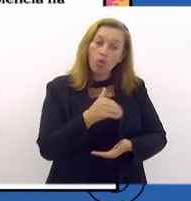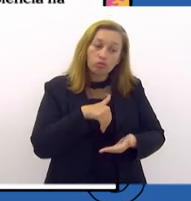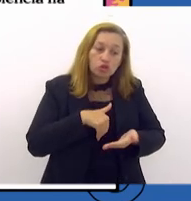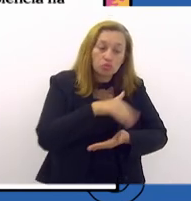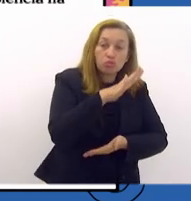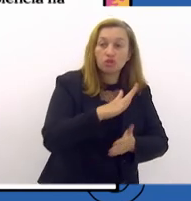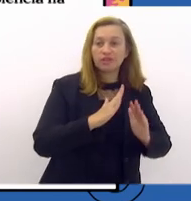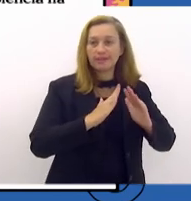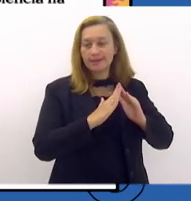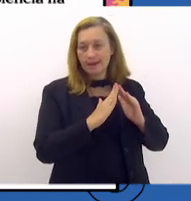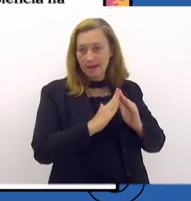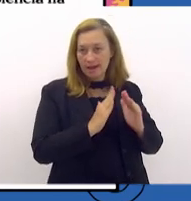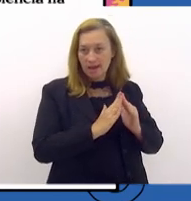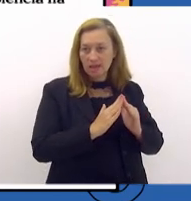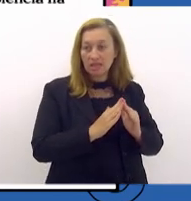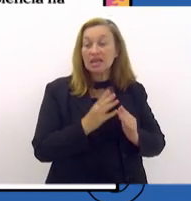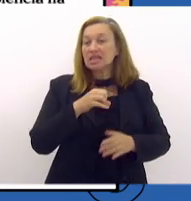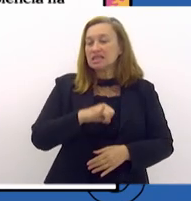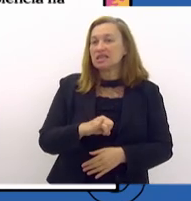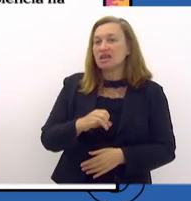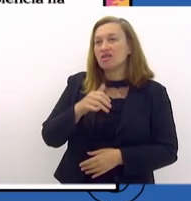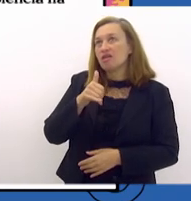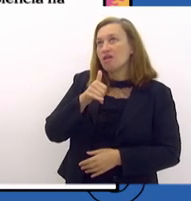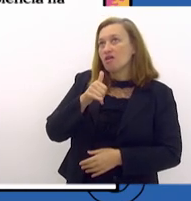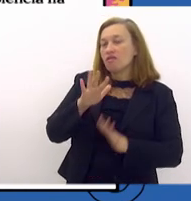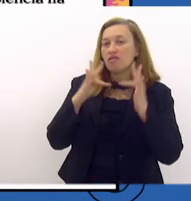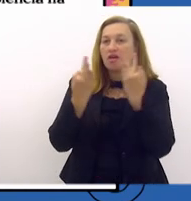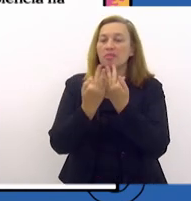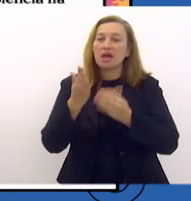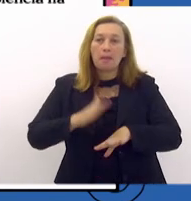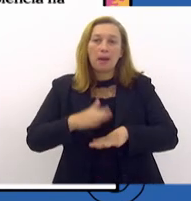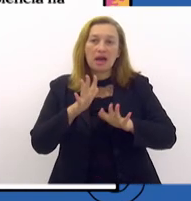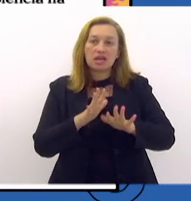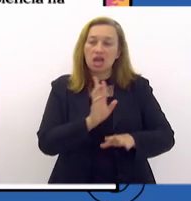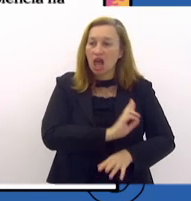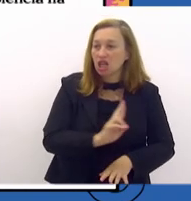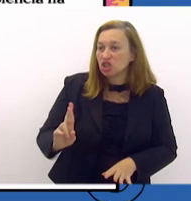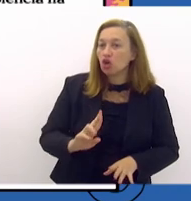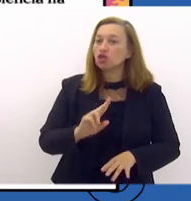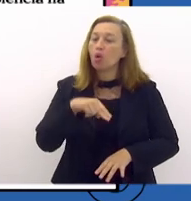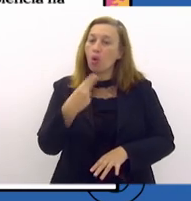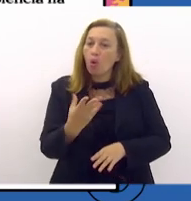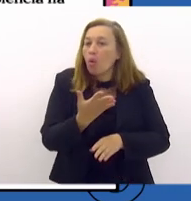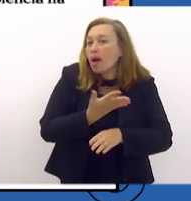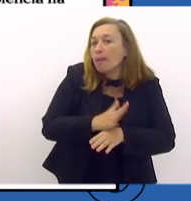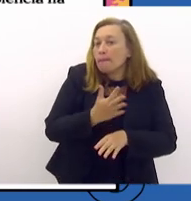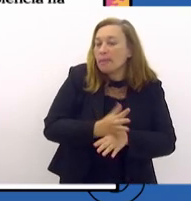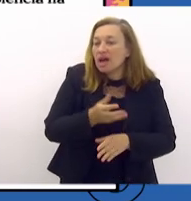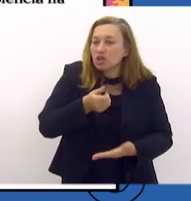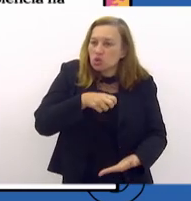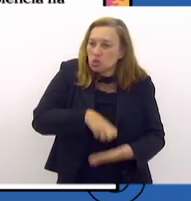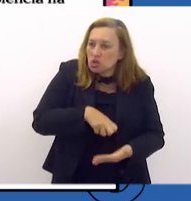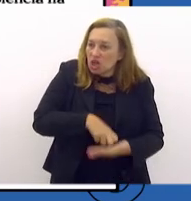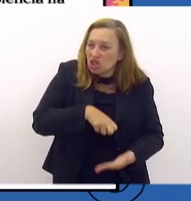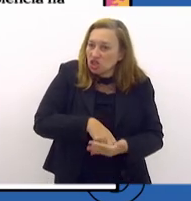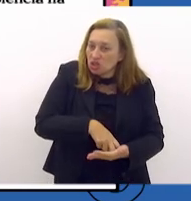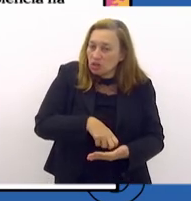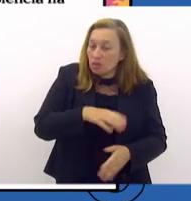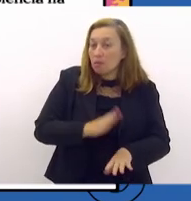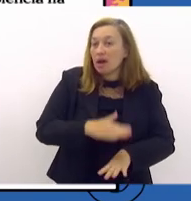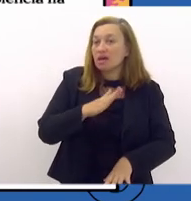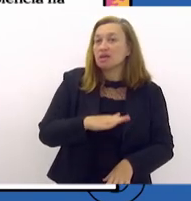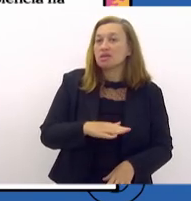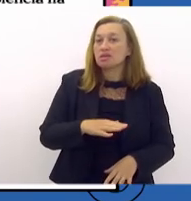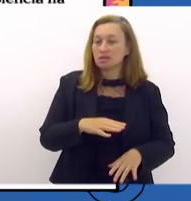famílias são mais religiosas ou têm uma prática de punição mais severa quando